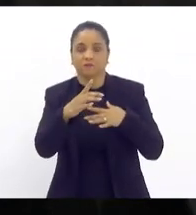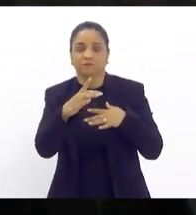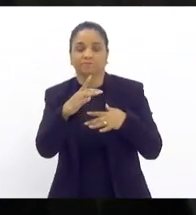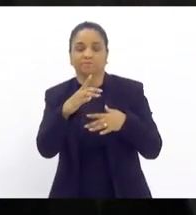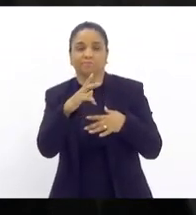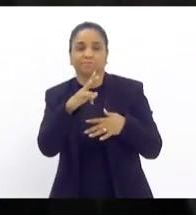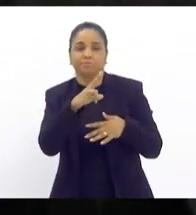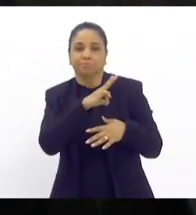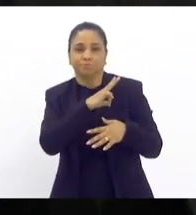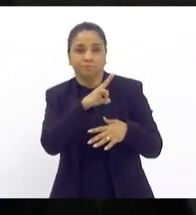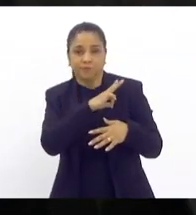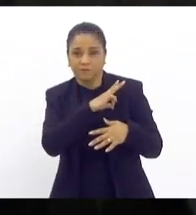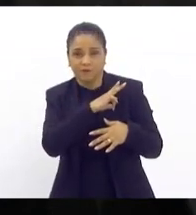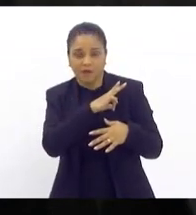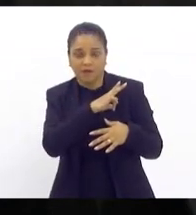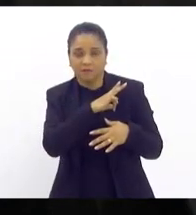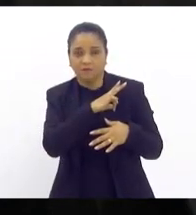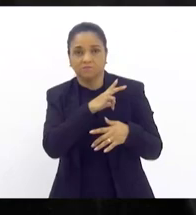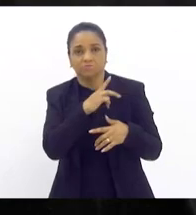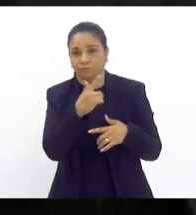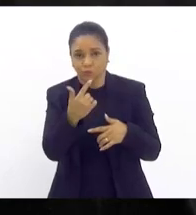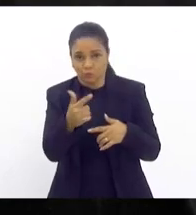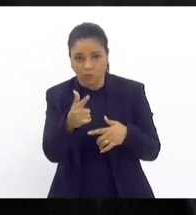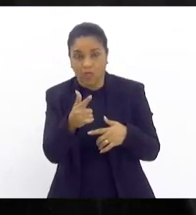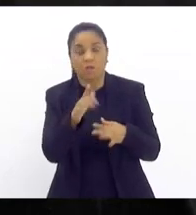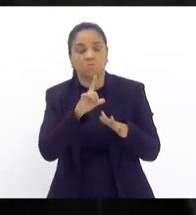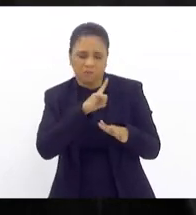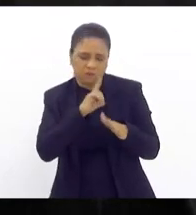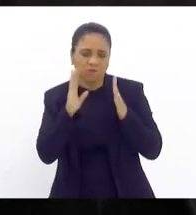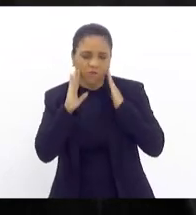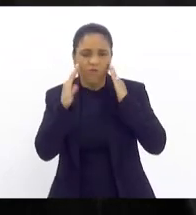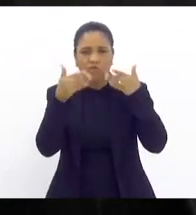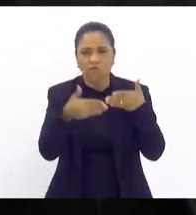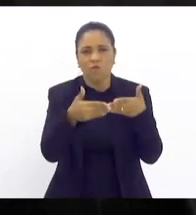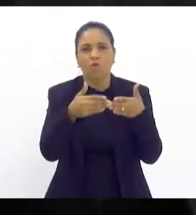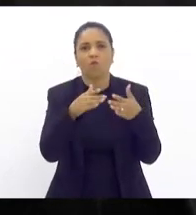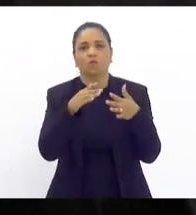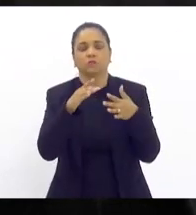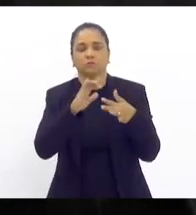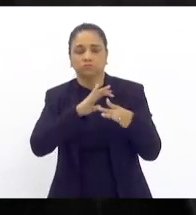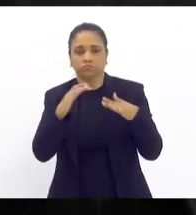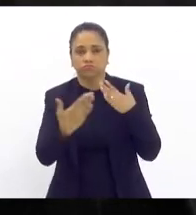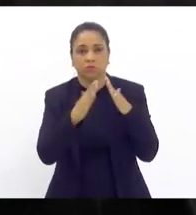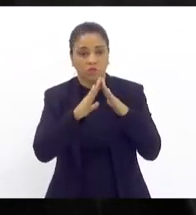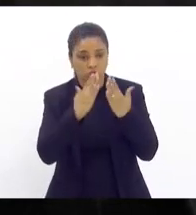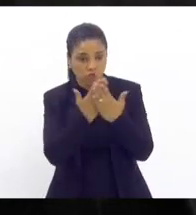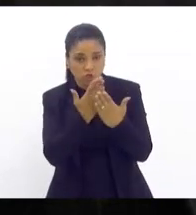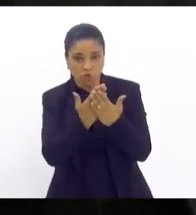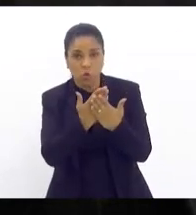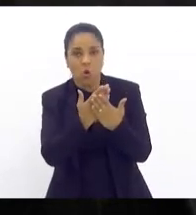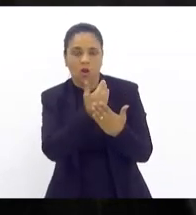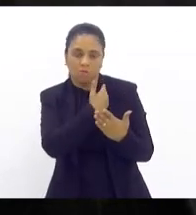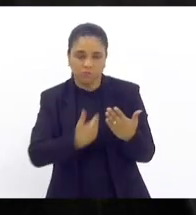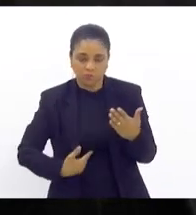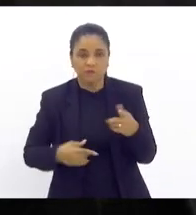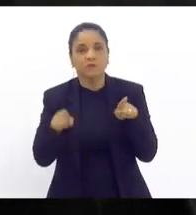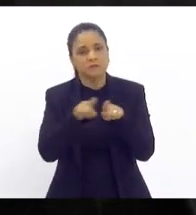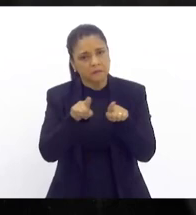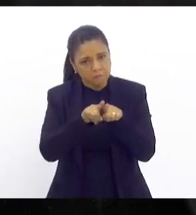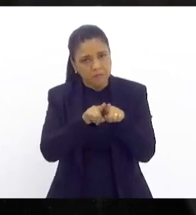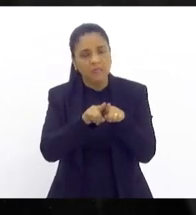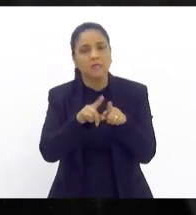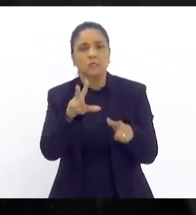é deixando aqui claro que também a gente gostaria muito da atenção da rede privada também